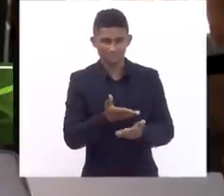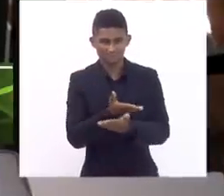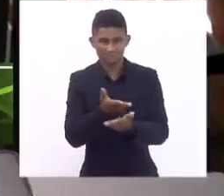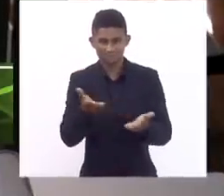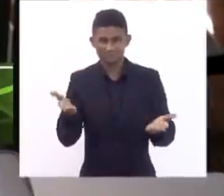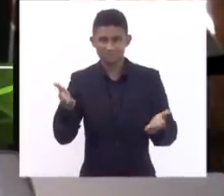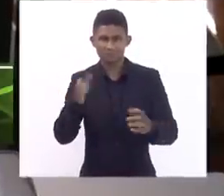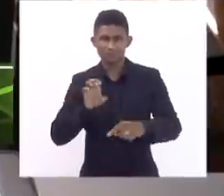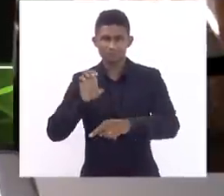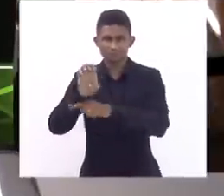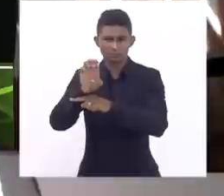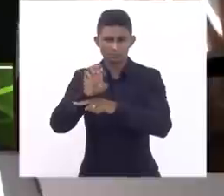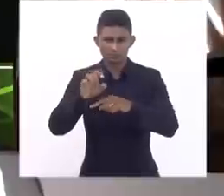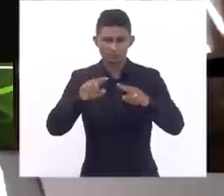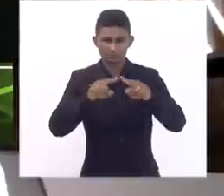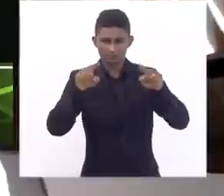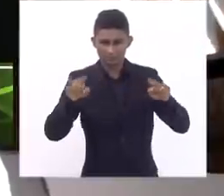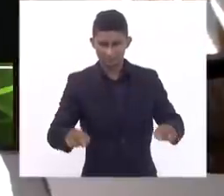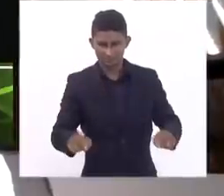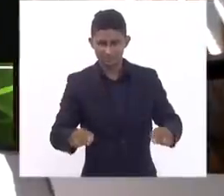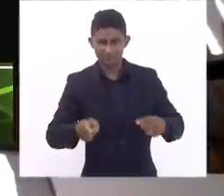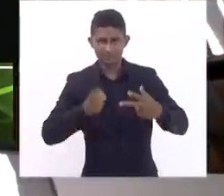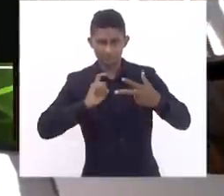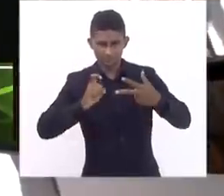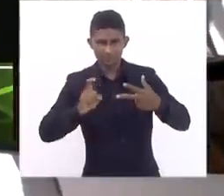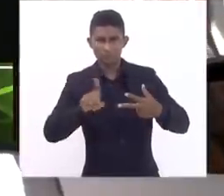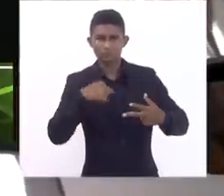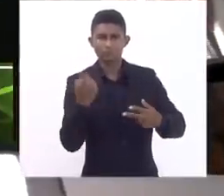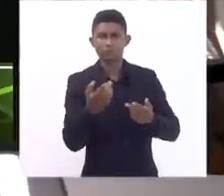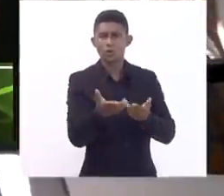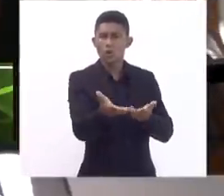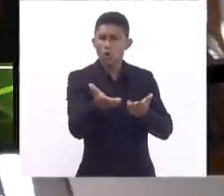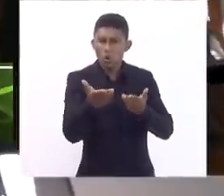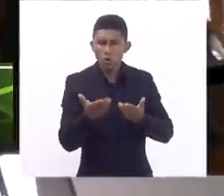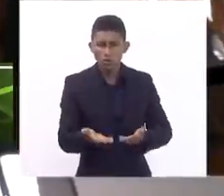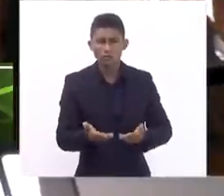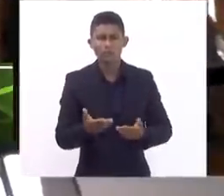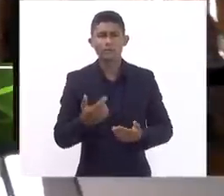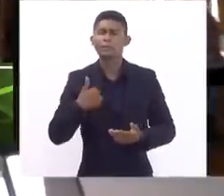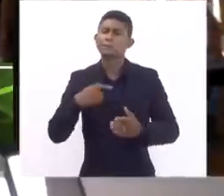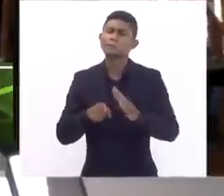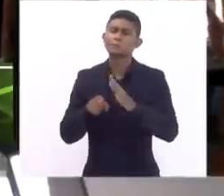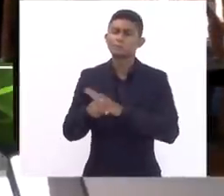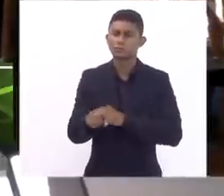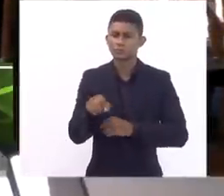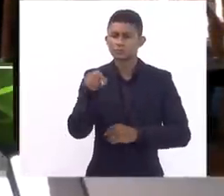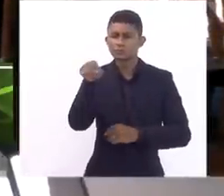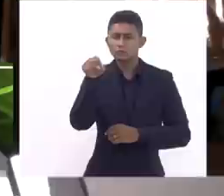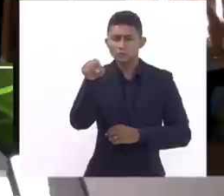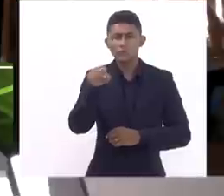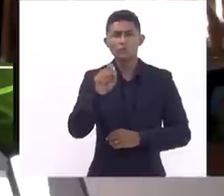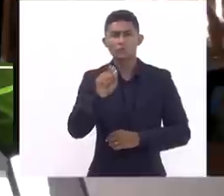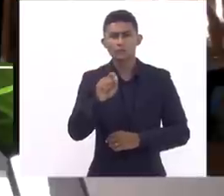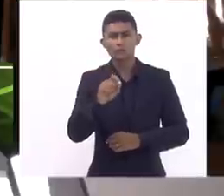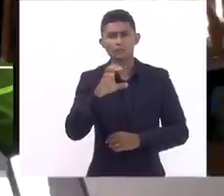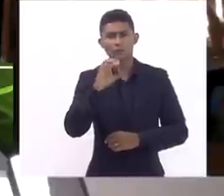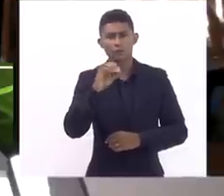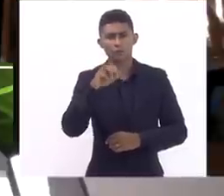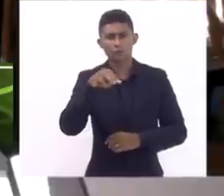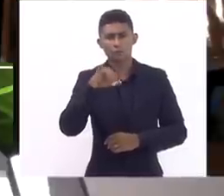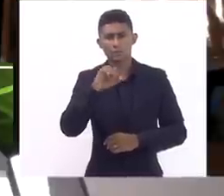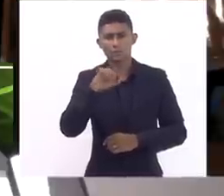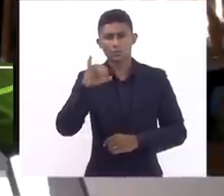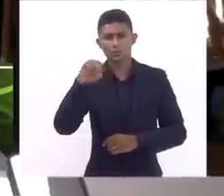Poder Executivo, deputado Márcio Pacheco, eu tenho perguntado assim, o senhor é cargo comissionado